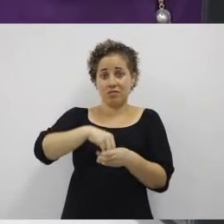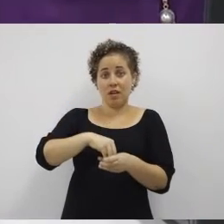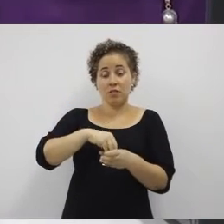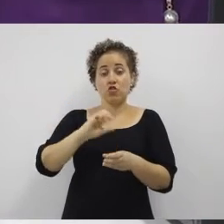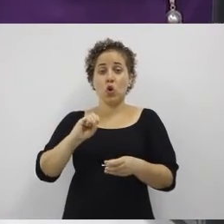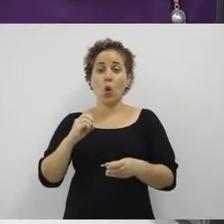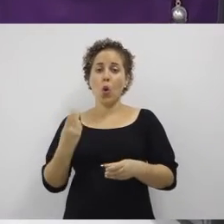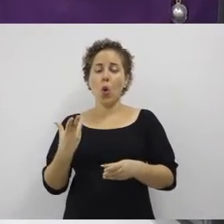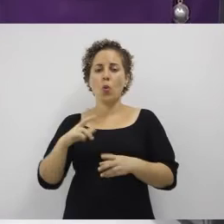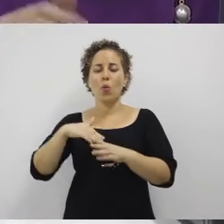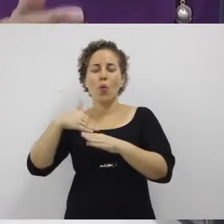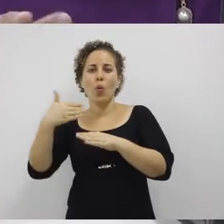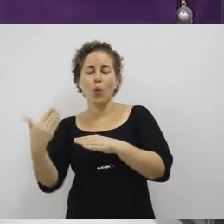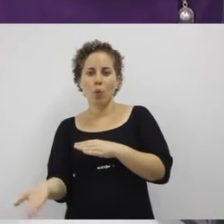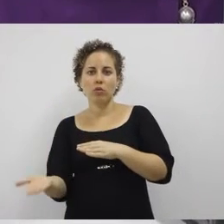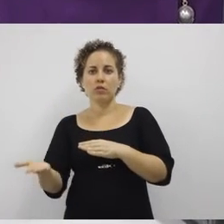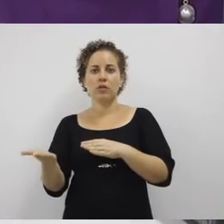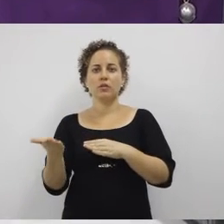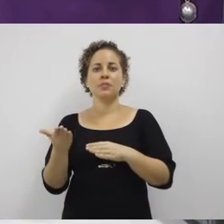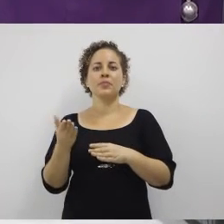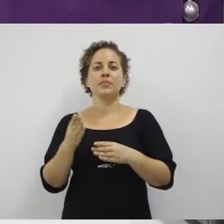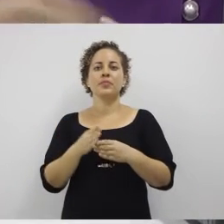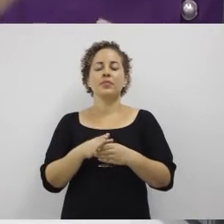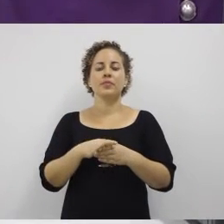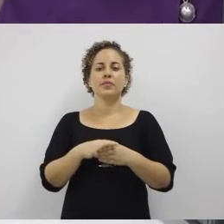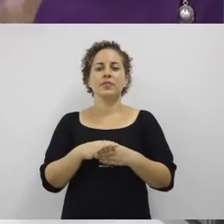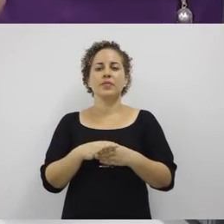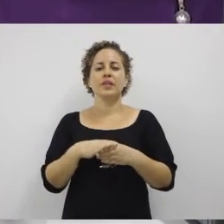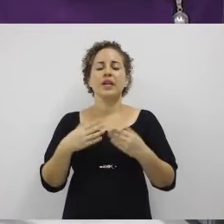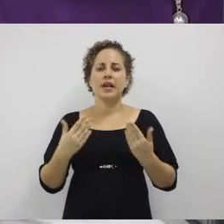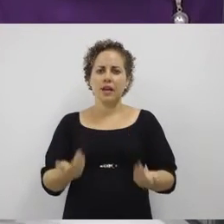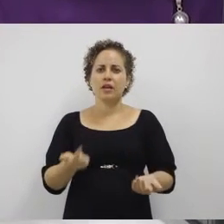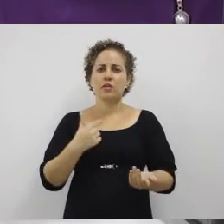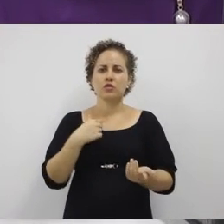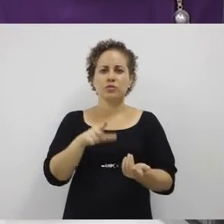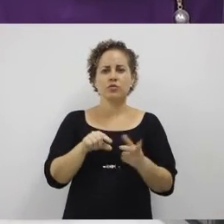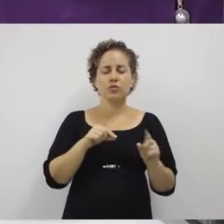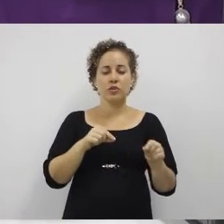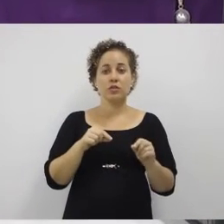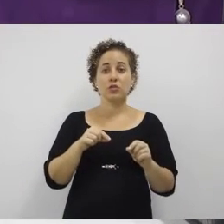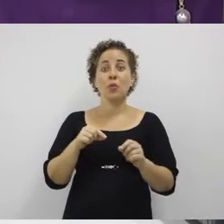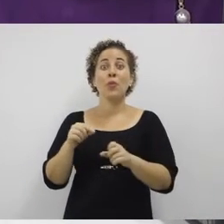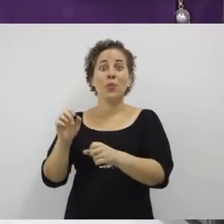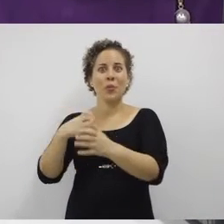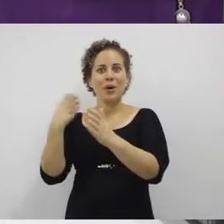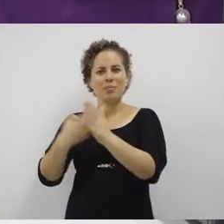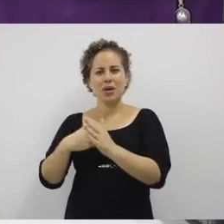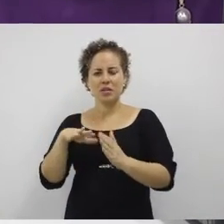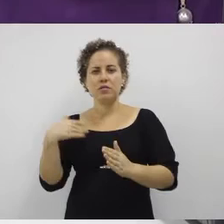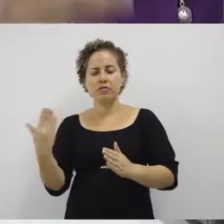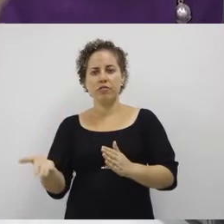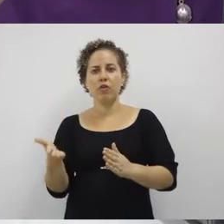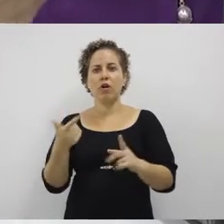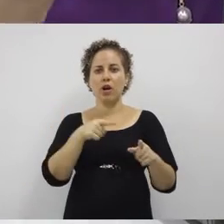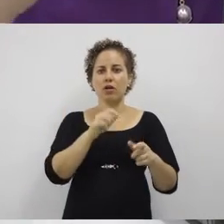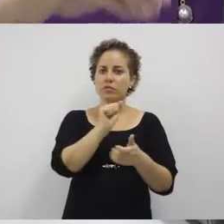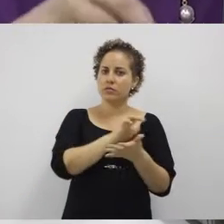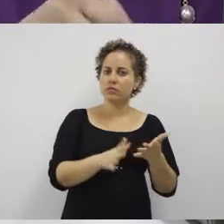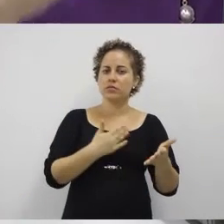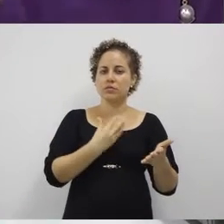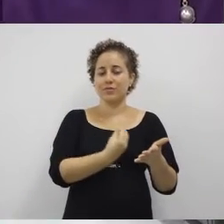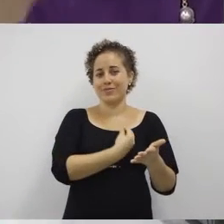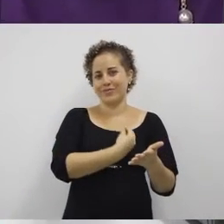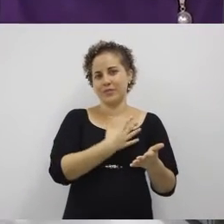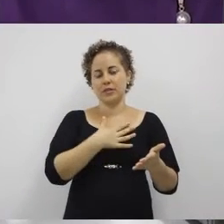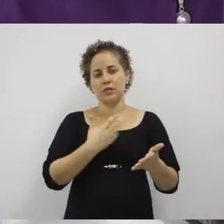atividades terceirizadas. Há também atividades que eu decido contratar uma empresa terceirizada para fazer essa atividade para mim. Então essa é uma atividade que não